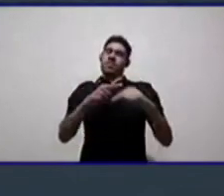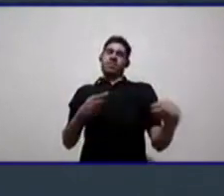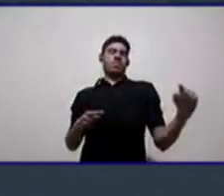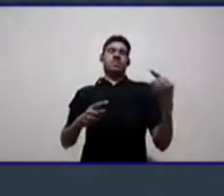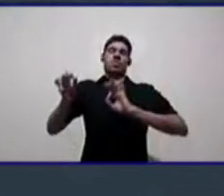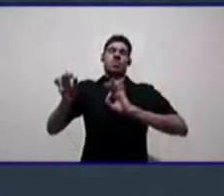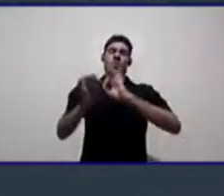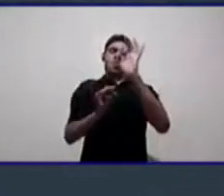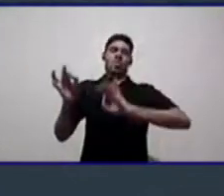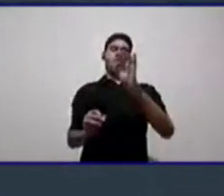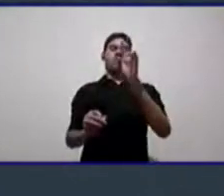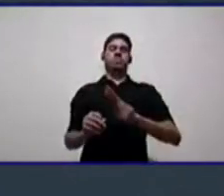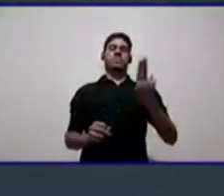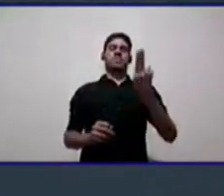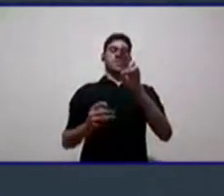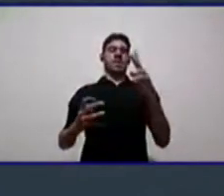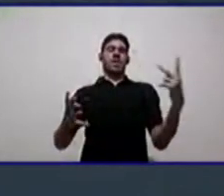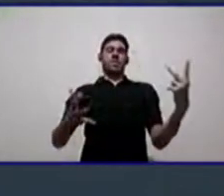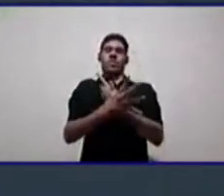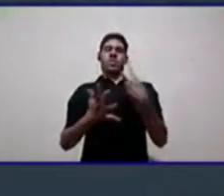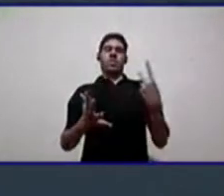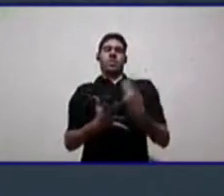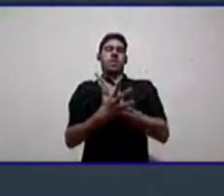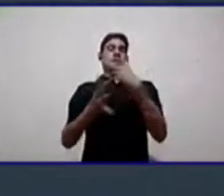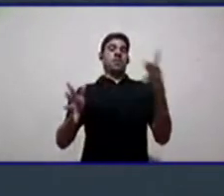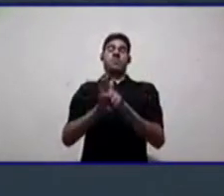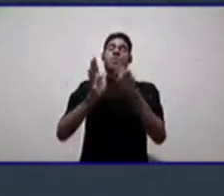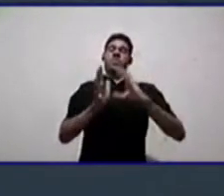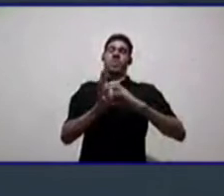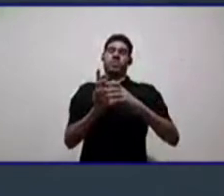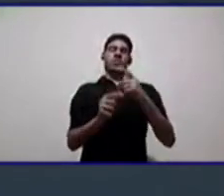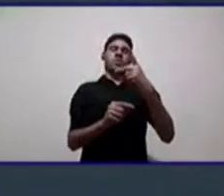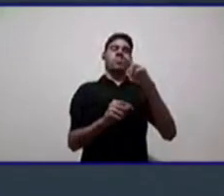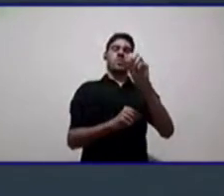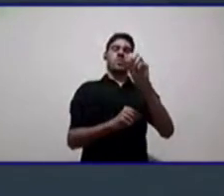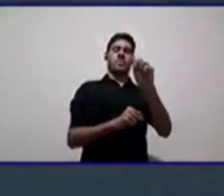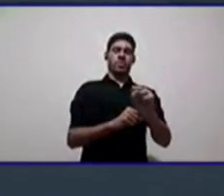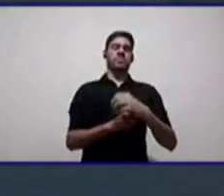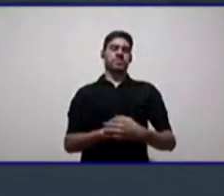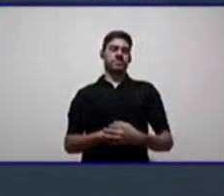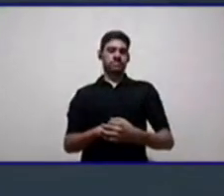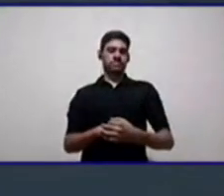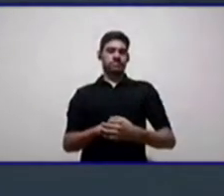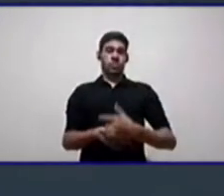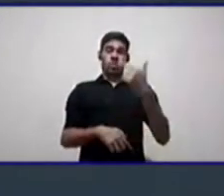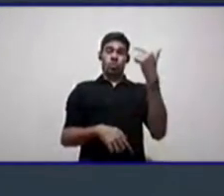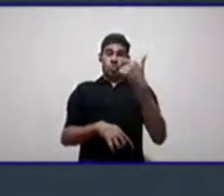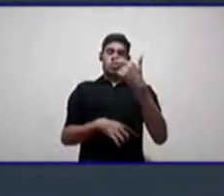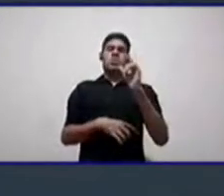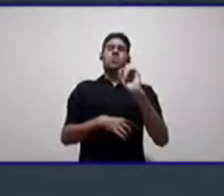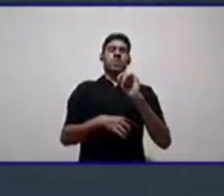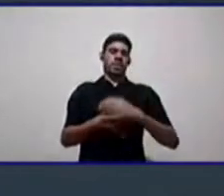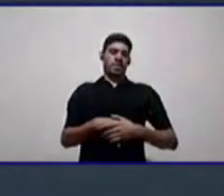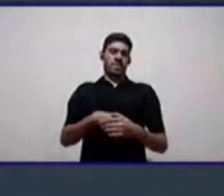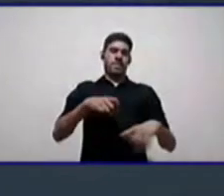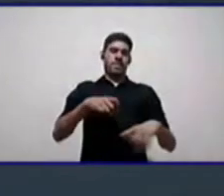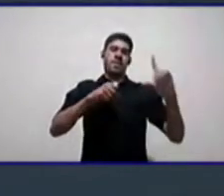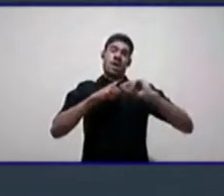e aplicados irregularmente pelo partido político PROS. O segundo argumento é que o artigo